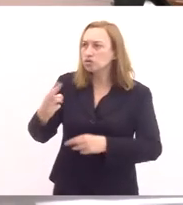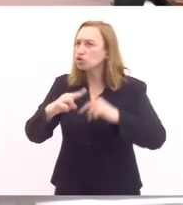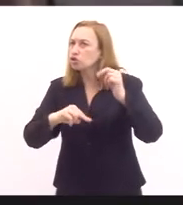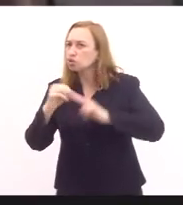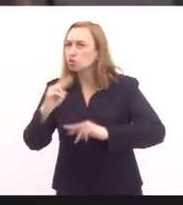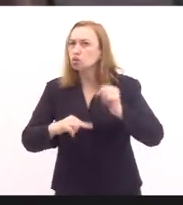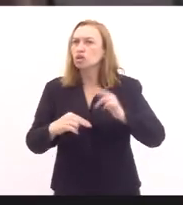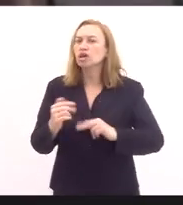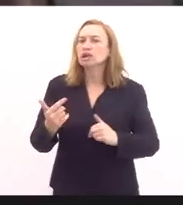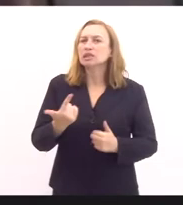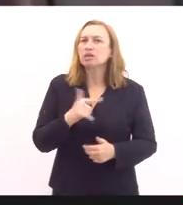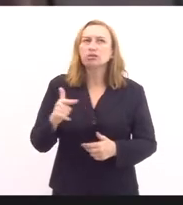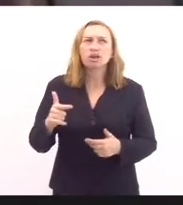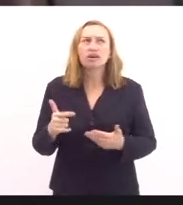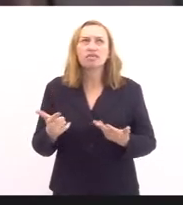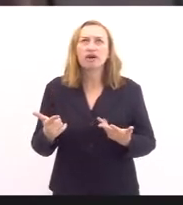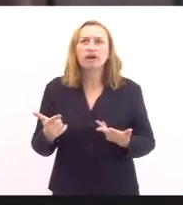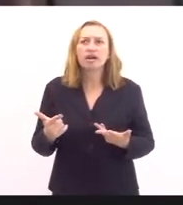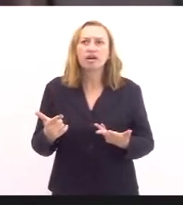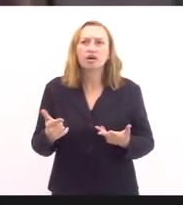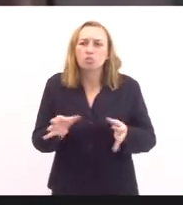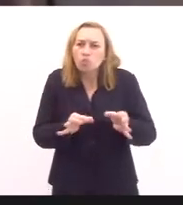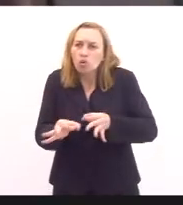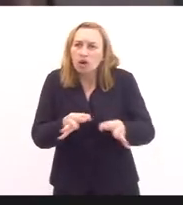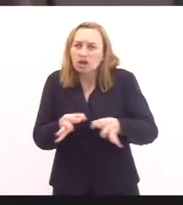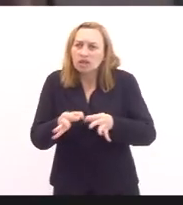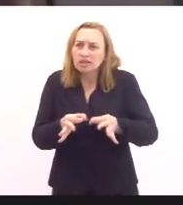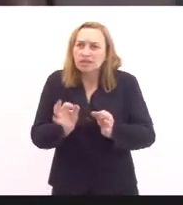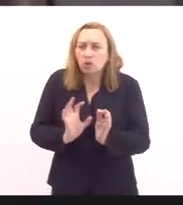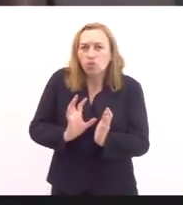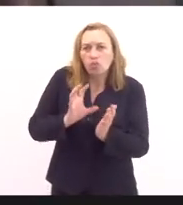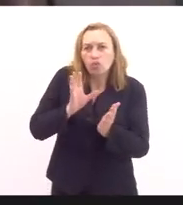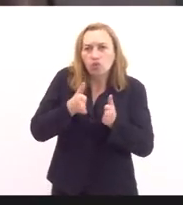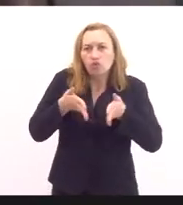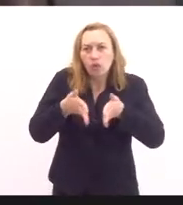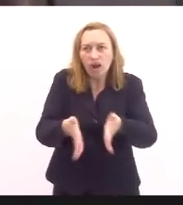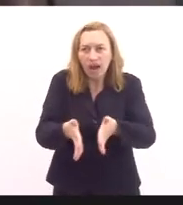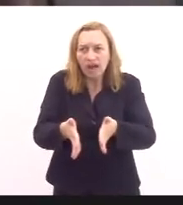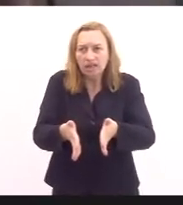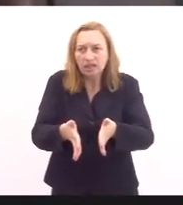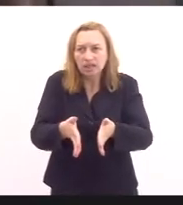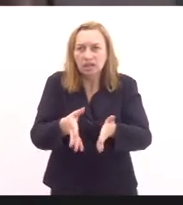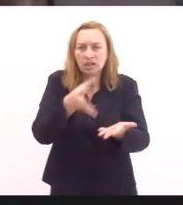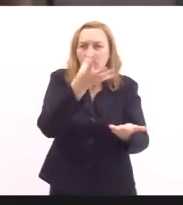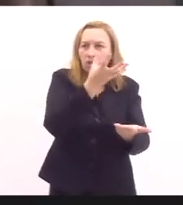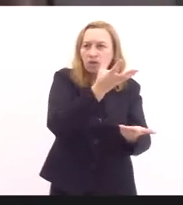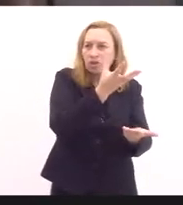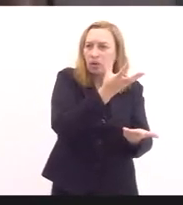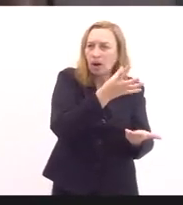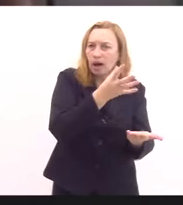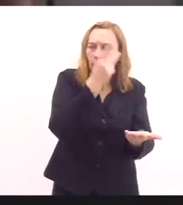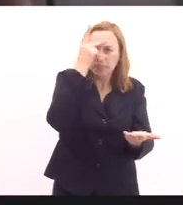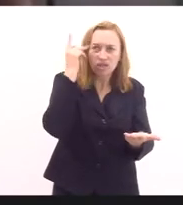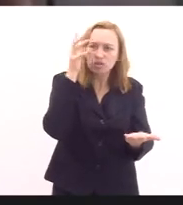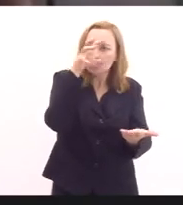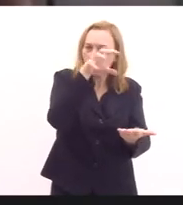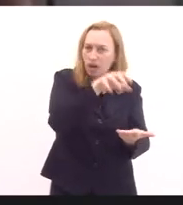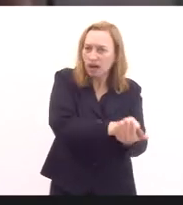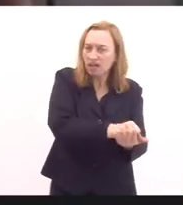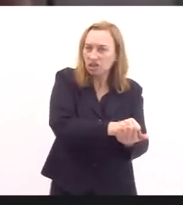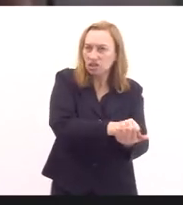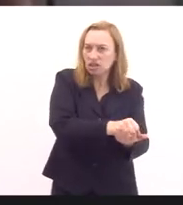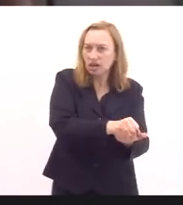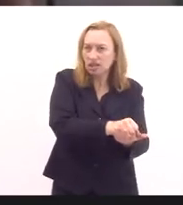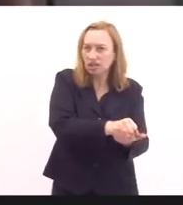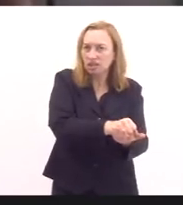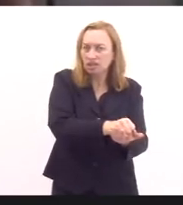mãe que não teve uma organização central com né que o cadastrado tomou a o início da vacinação